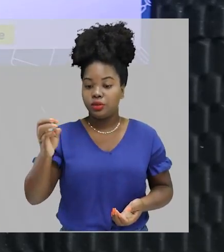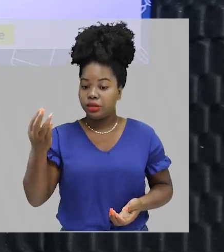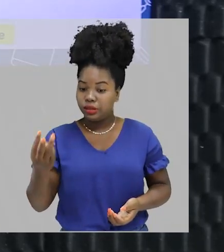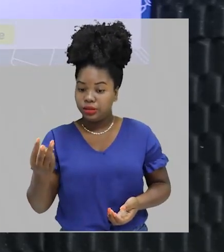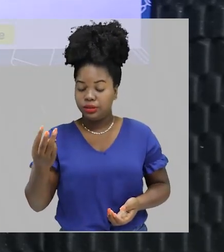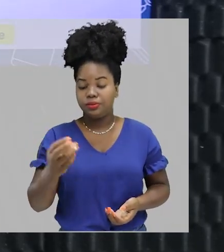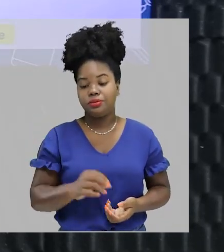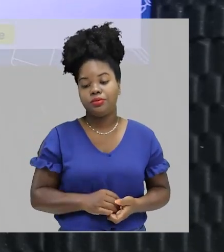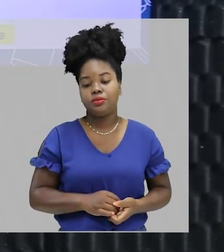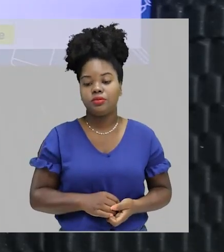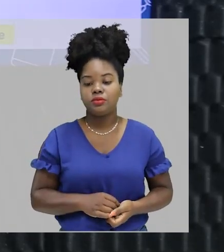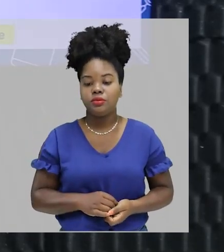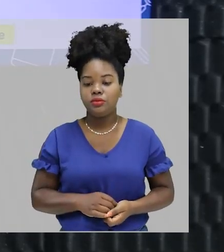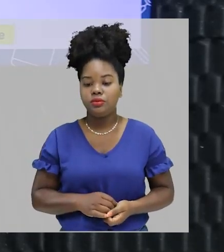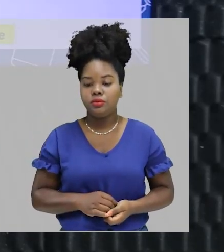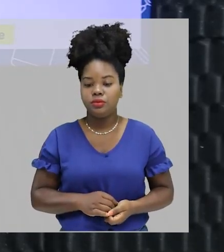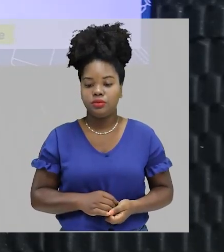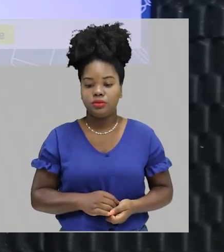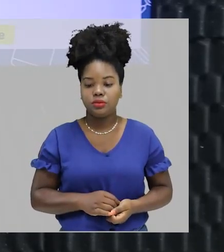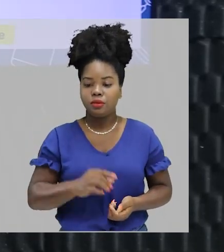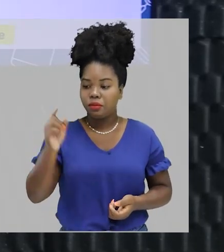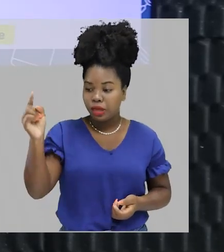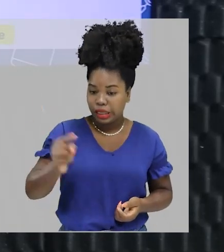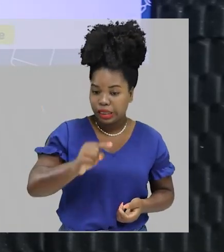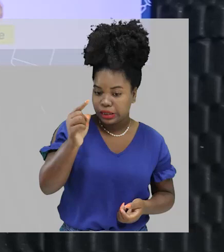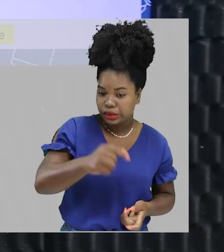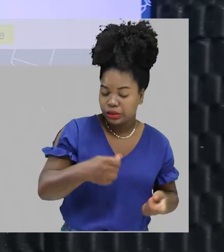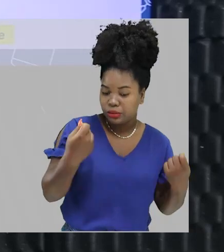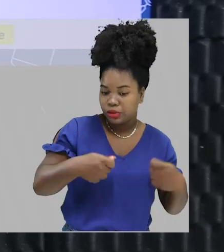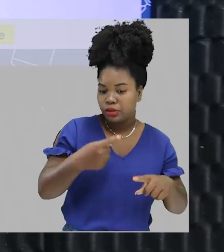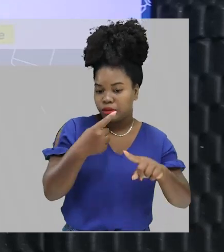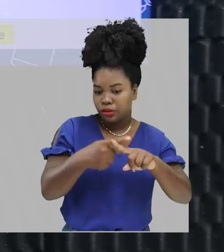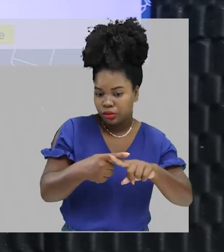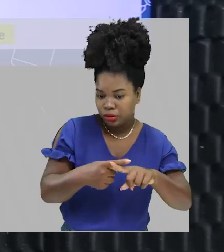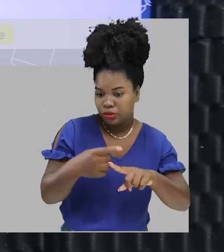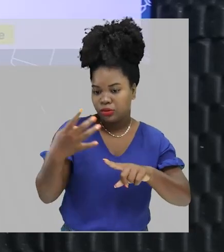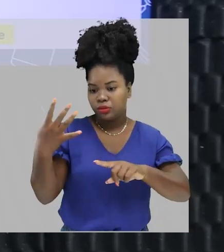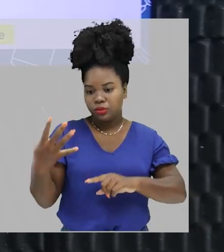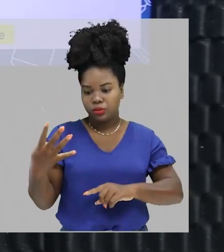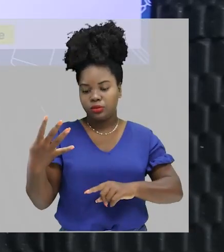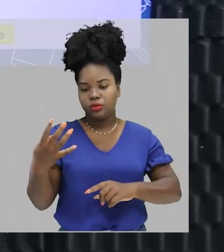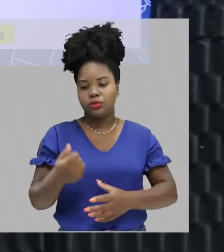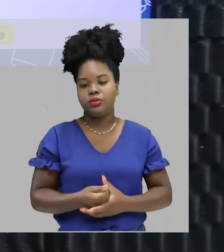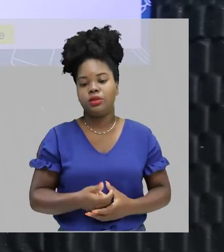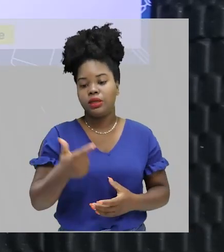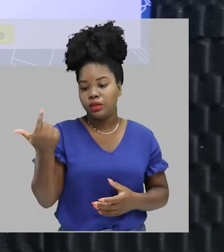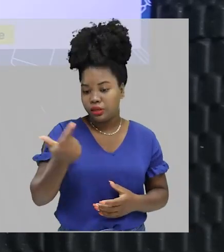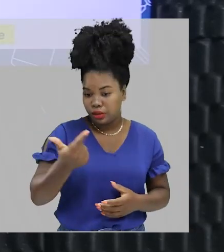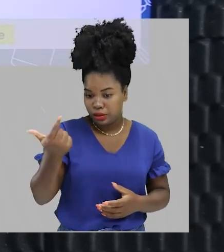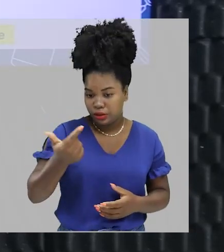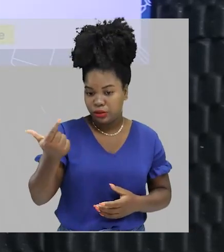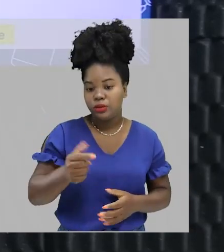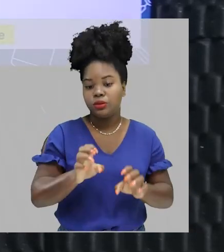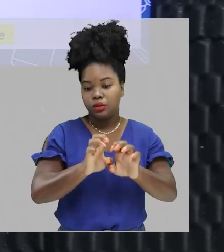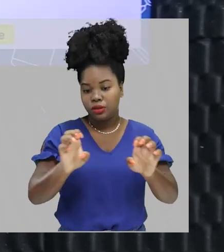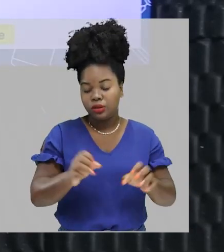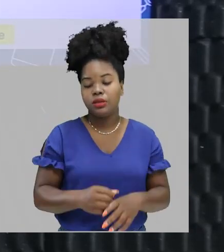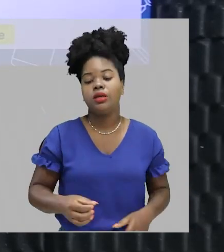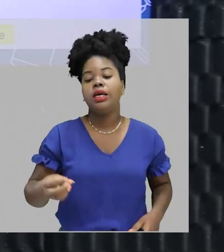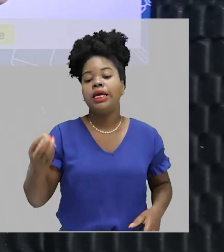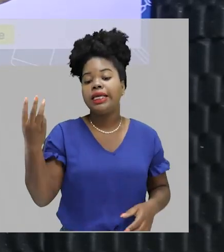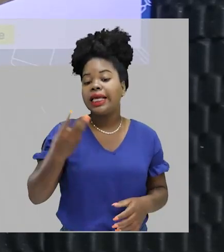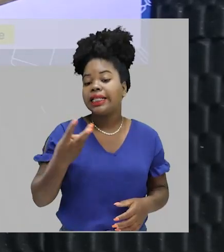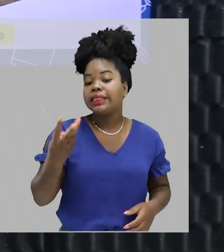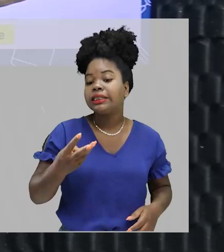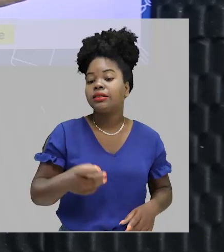SO3. Bom, para poder cancelar, eu vou multiplicar por 4 a segunda equação e a